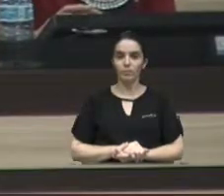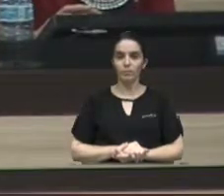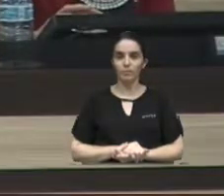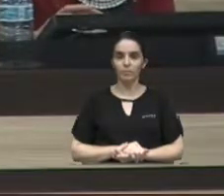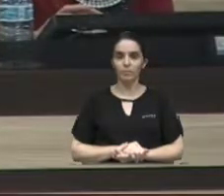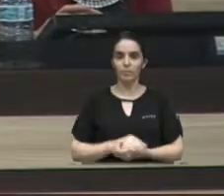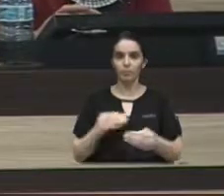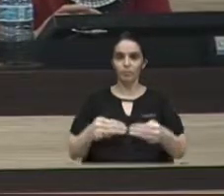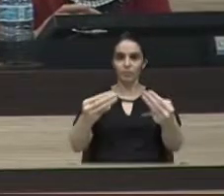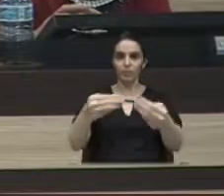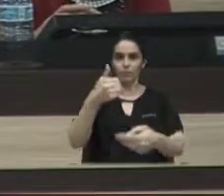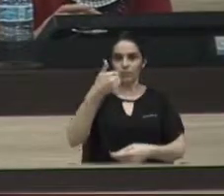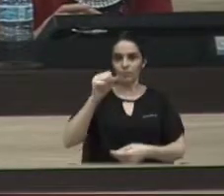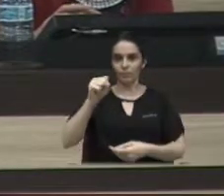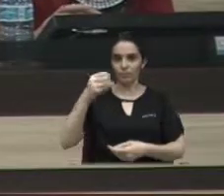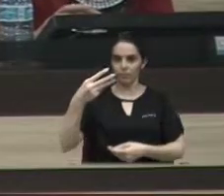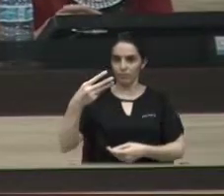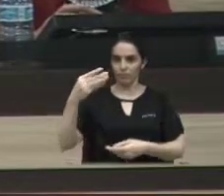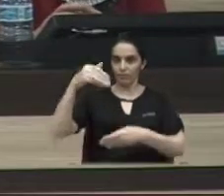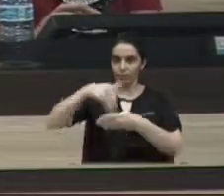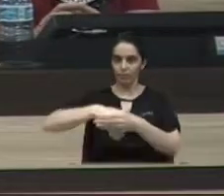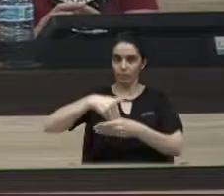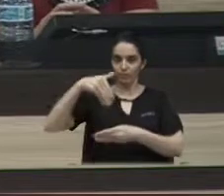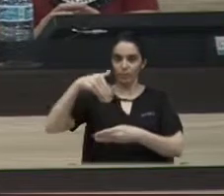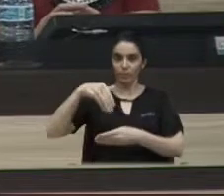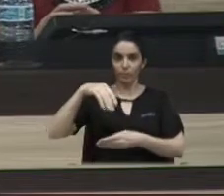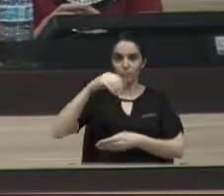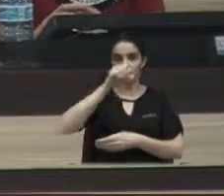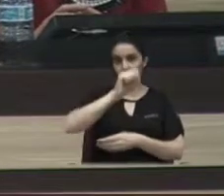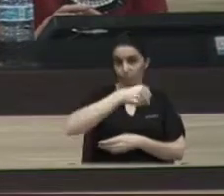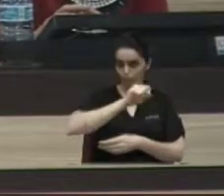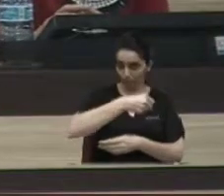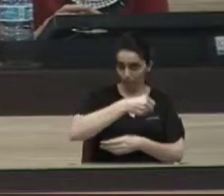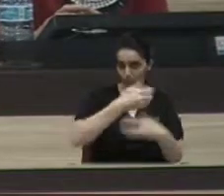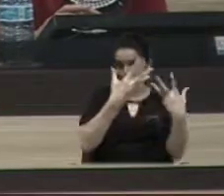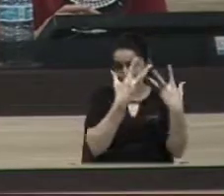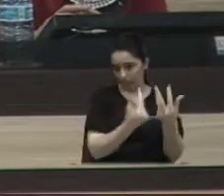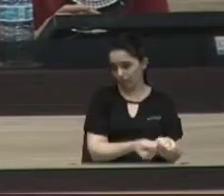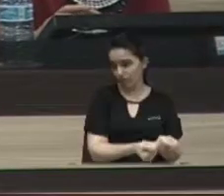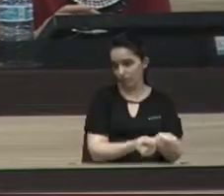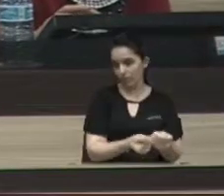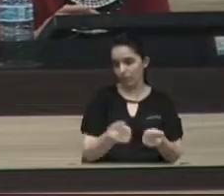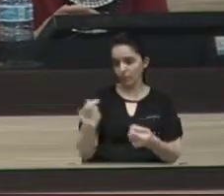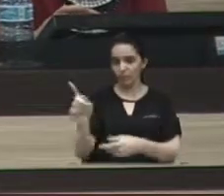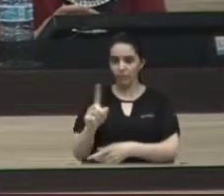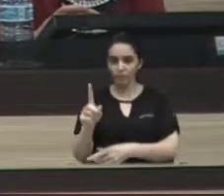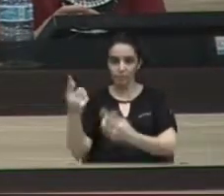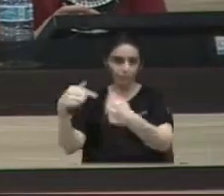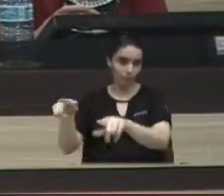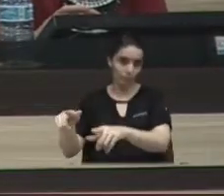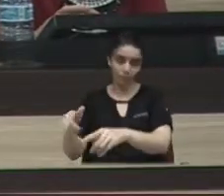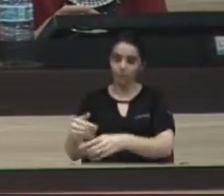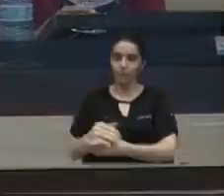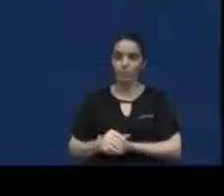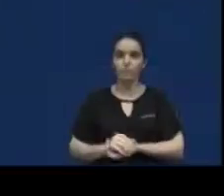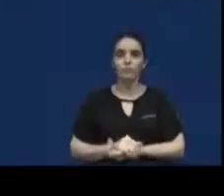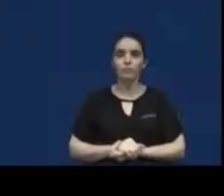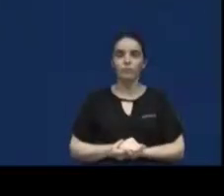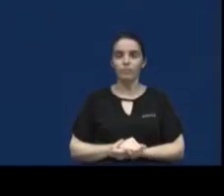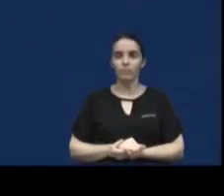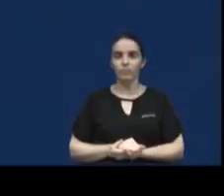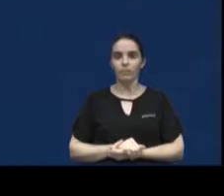A moção 183, ela vai à votação. Quem votar sim é a favor da moção. Quem votar não é contra a moção.